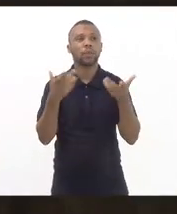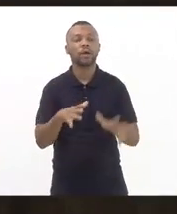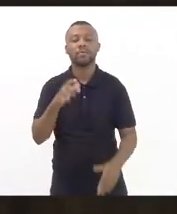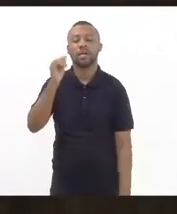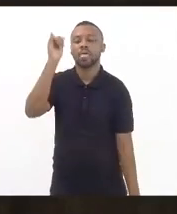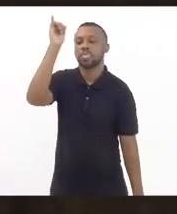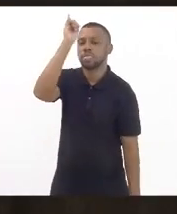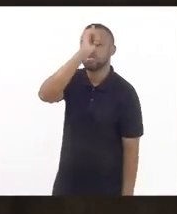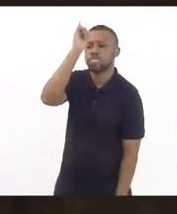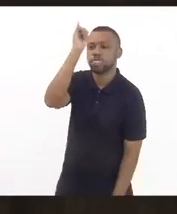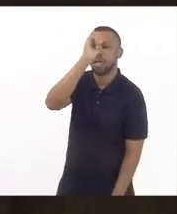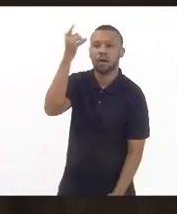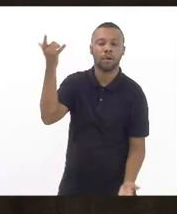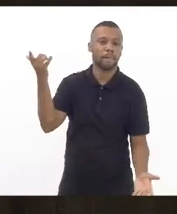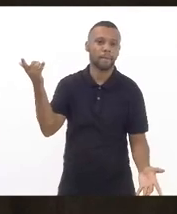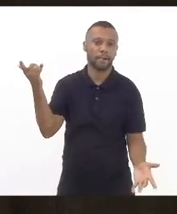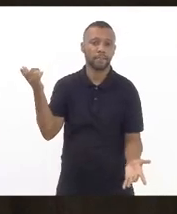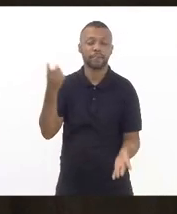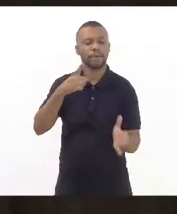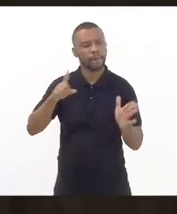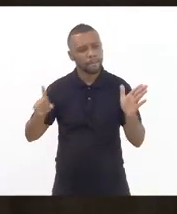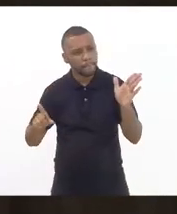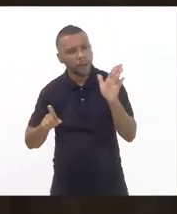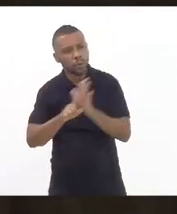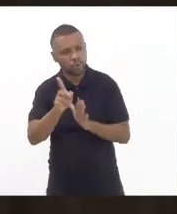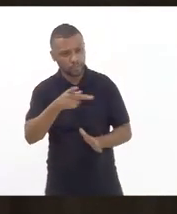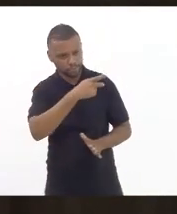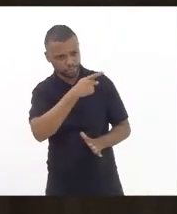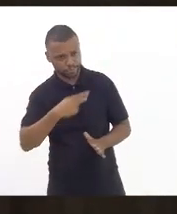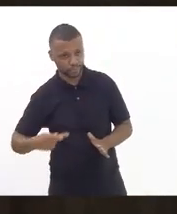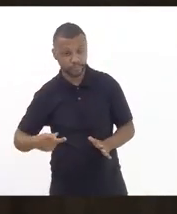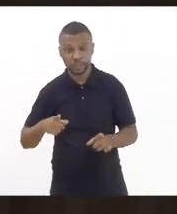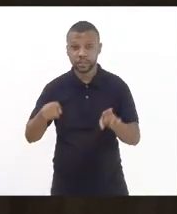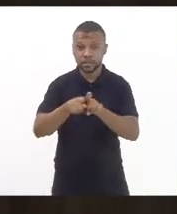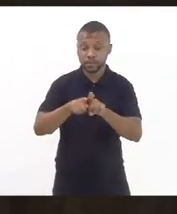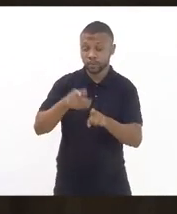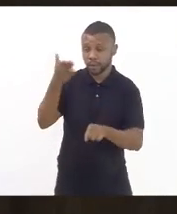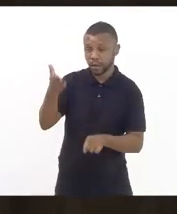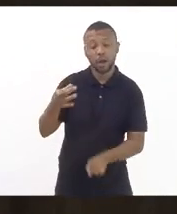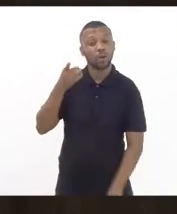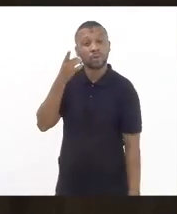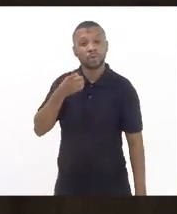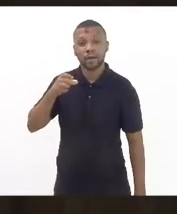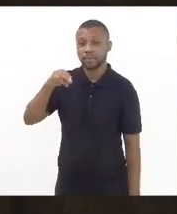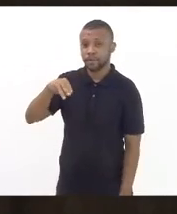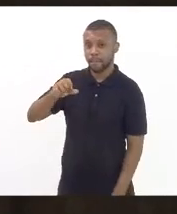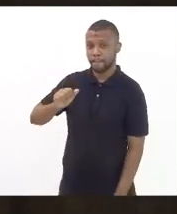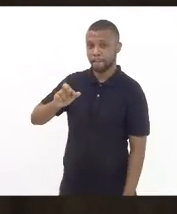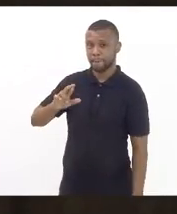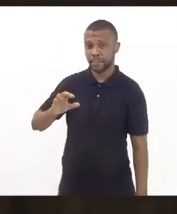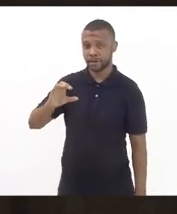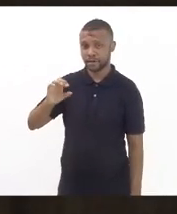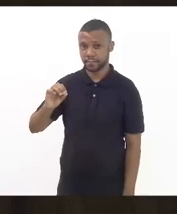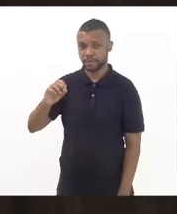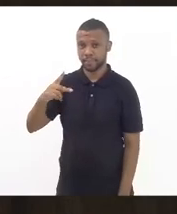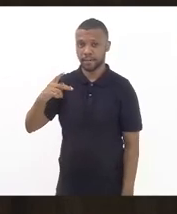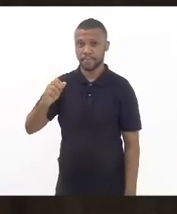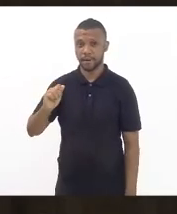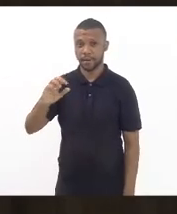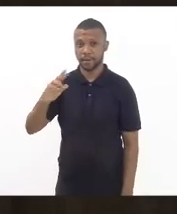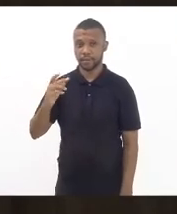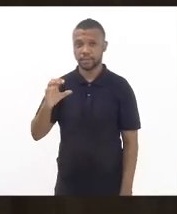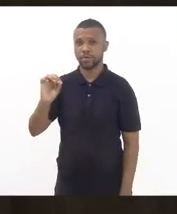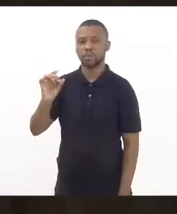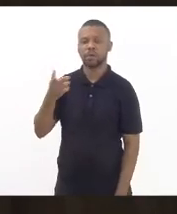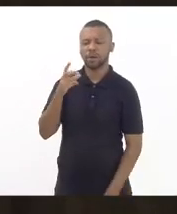Então, a minha pergunta, Vossa Excelência, ao deputado Márcio Pacheco, é o seguinte, que eu estou vendo essa discussão de até